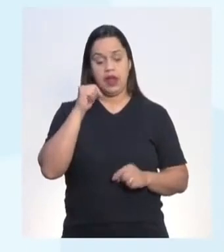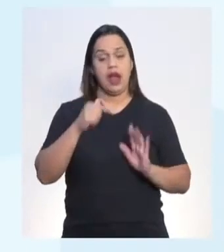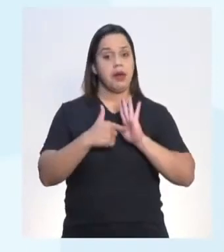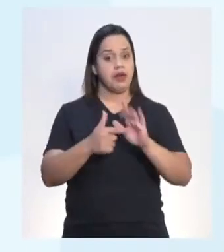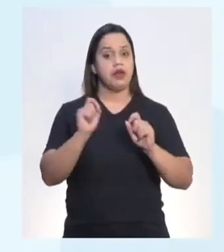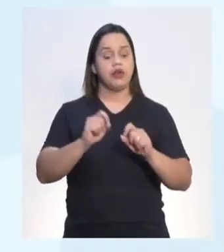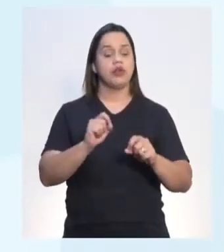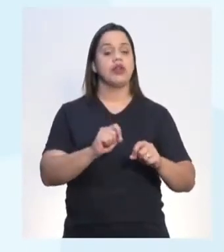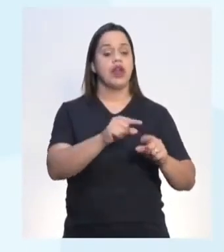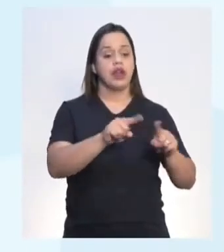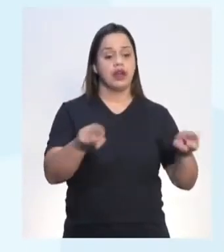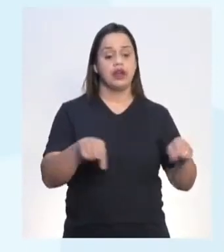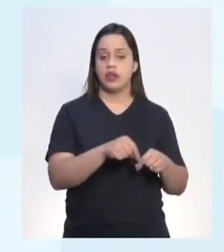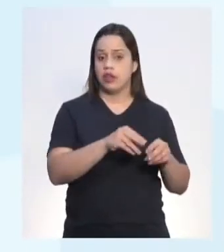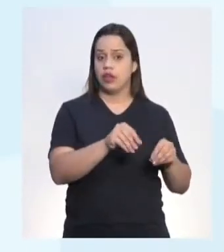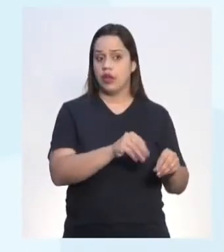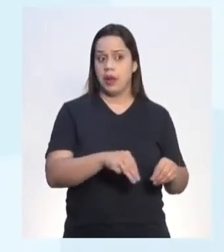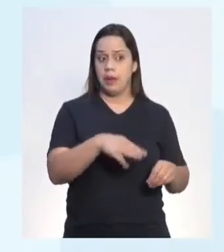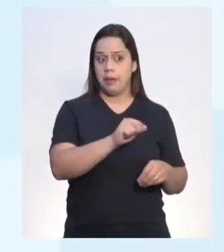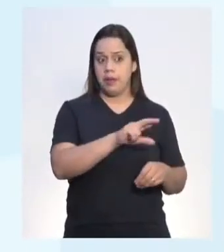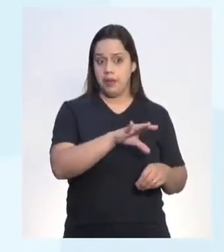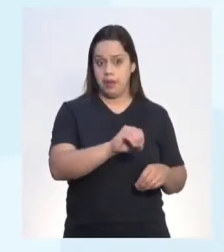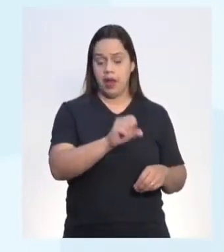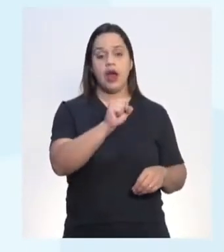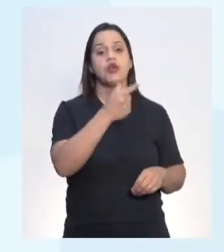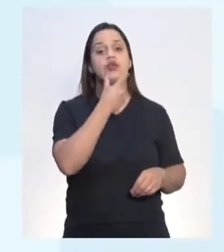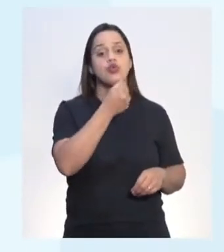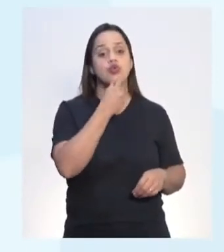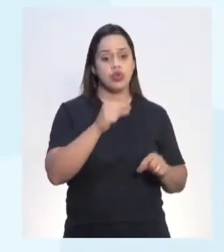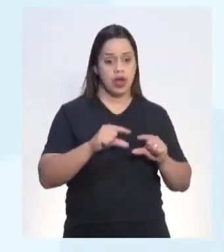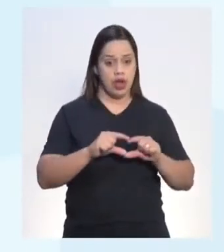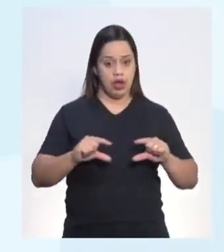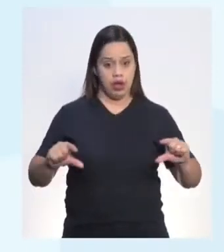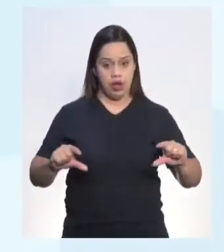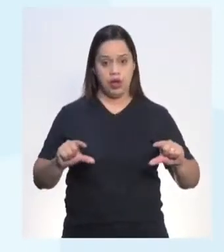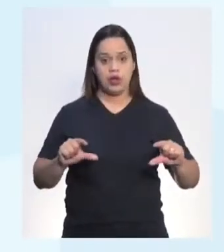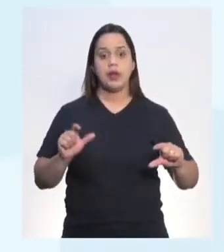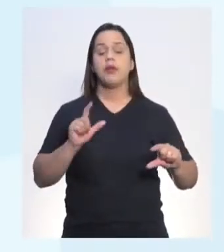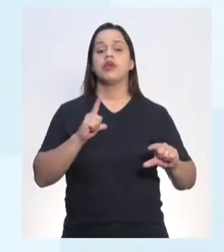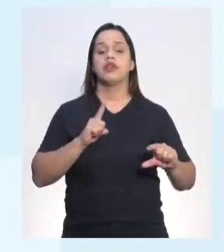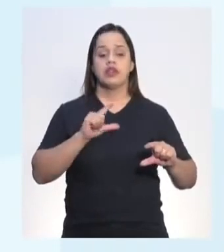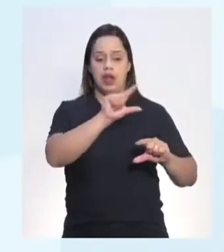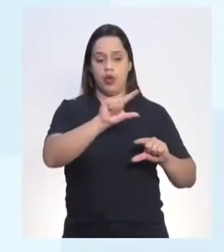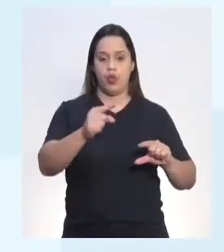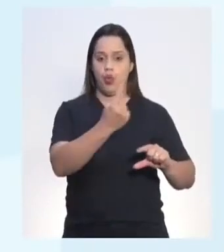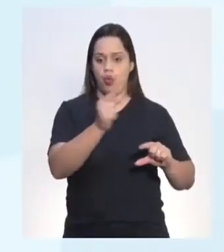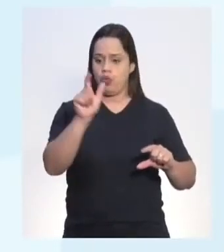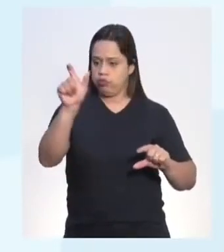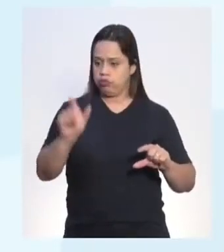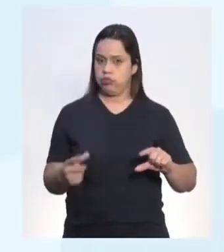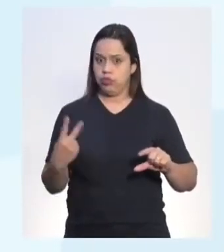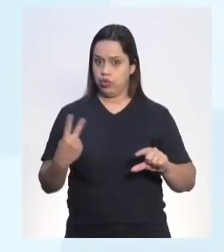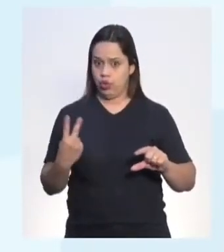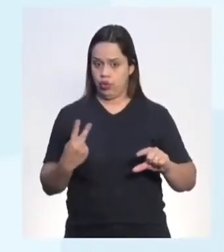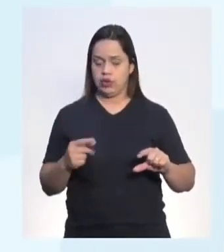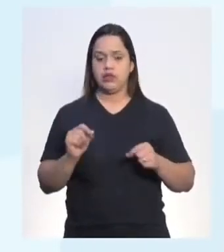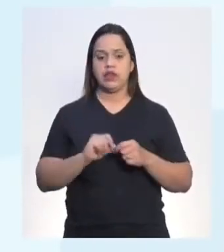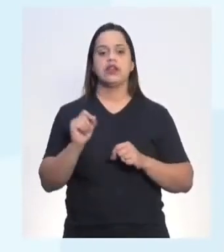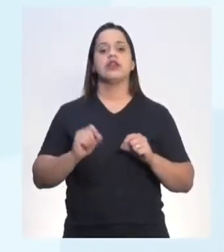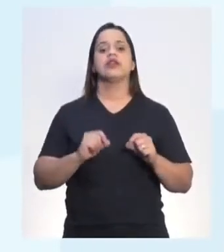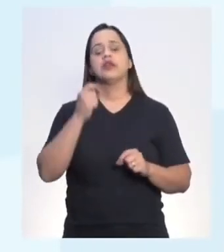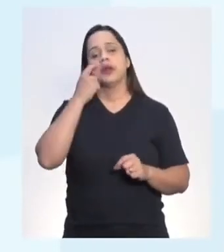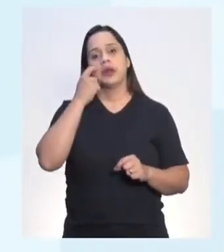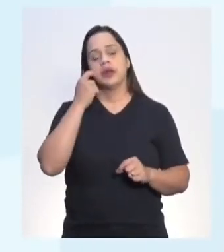Marcos e de seus vizinhos. Então, tem lá o lote de Marcos embaixo, tem o lote 1 e o lote 2, tudo bem? Fazendo divisa ali com o